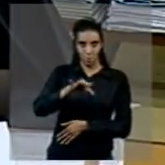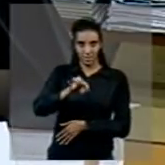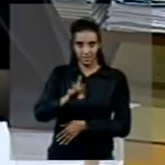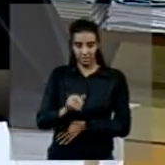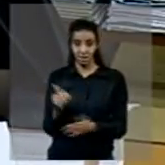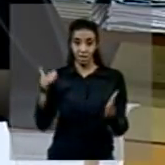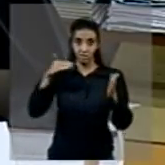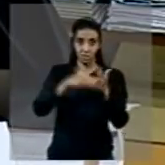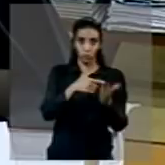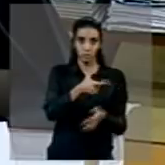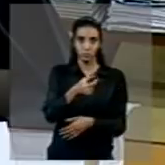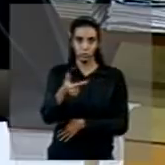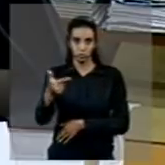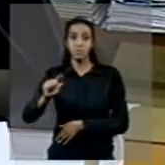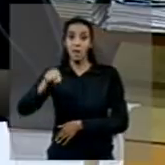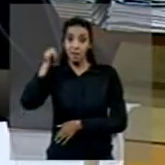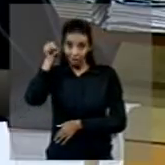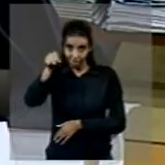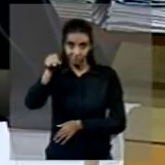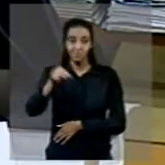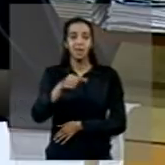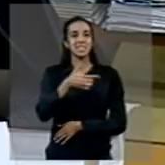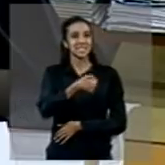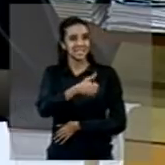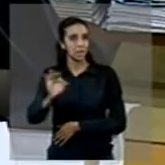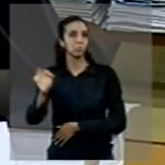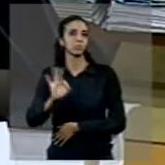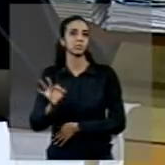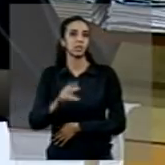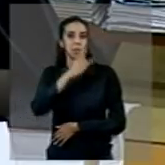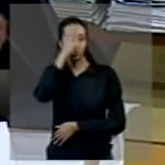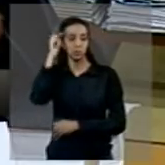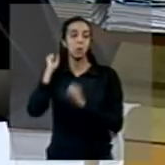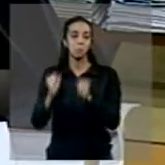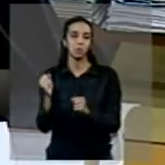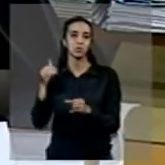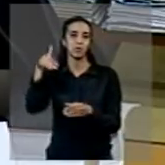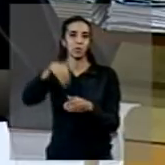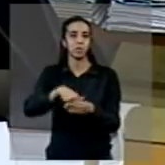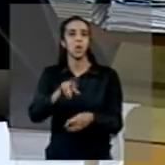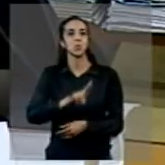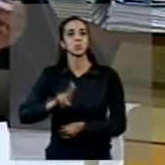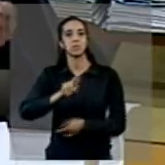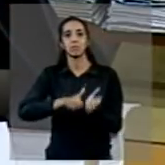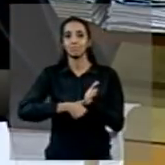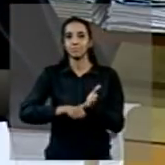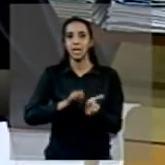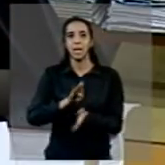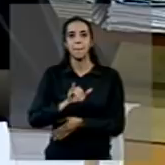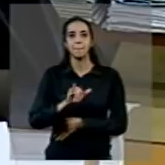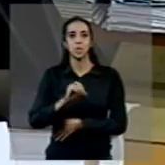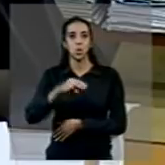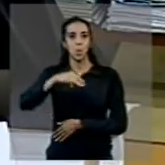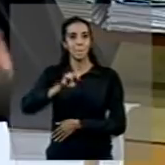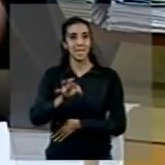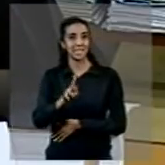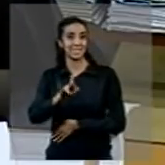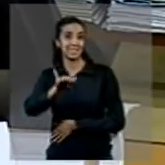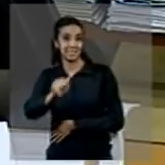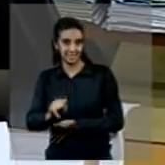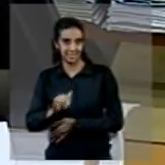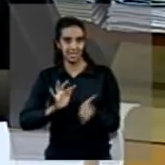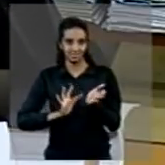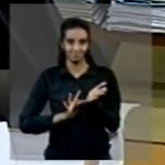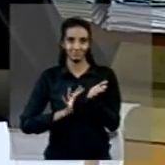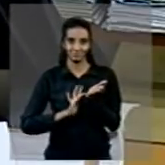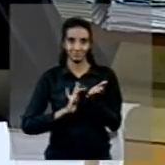2022, quando 100% do eleitorado estará apto a votar por meio desse tipo de identificação. Assim,